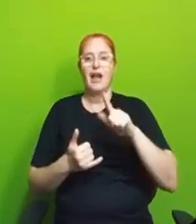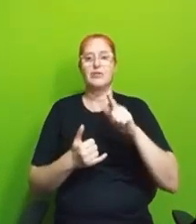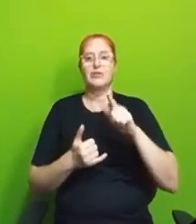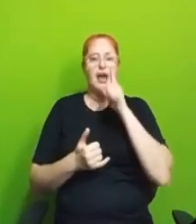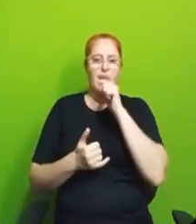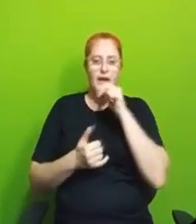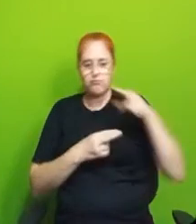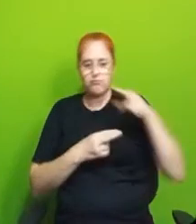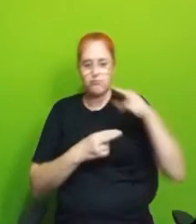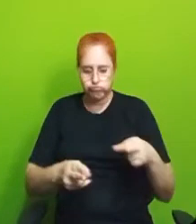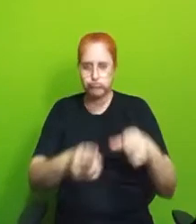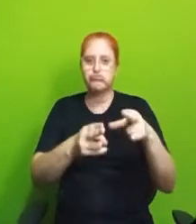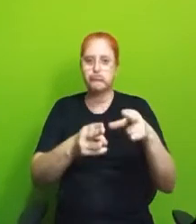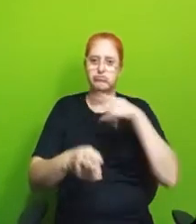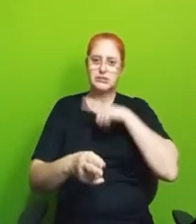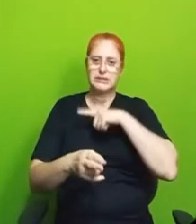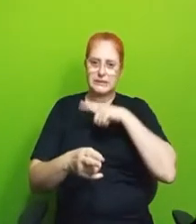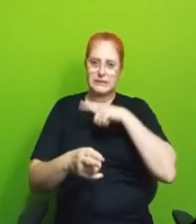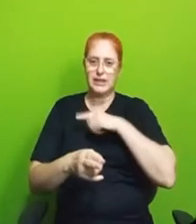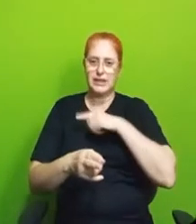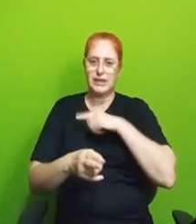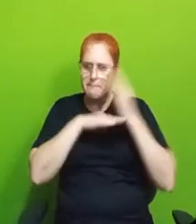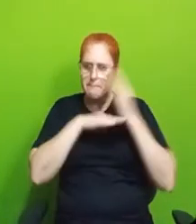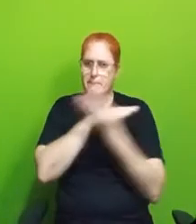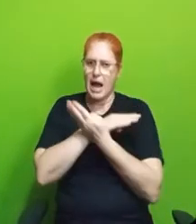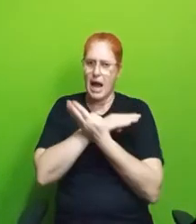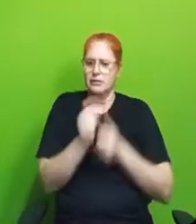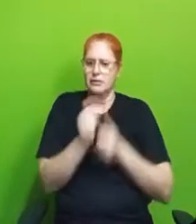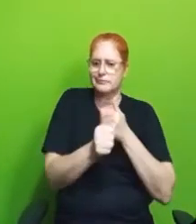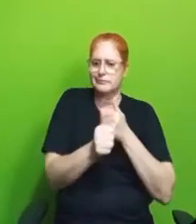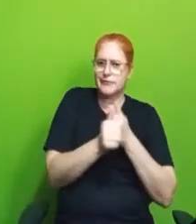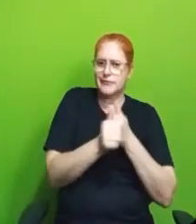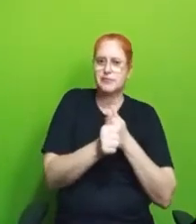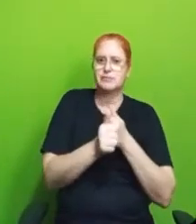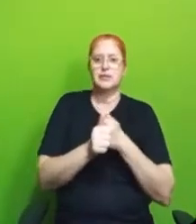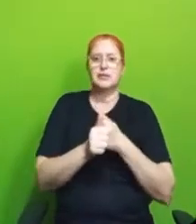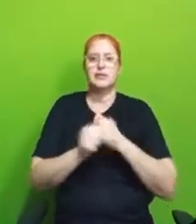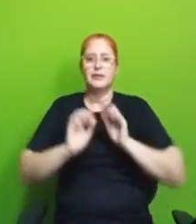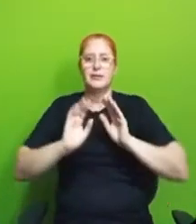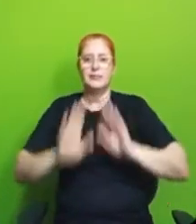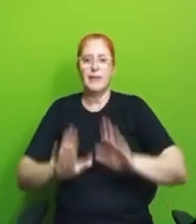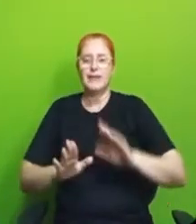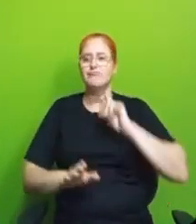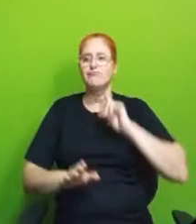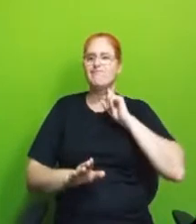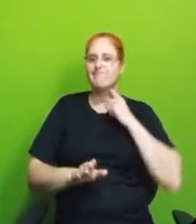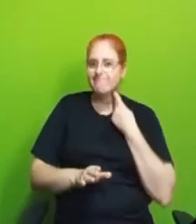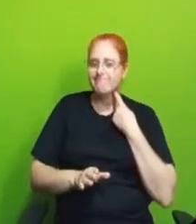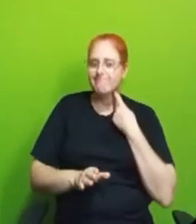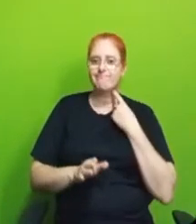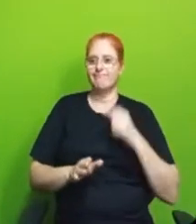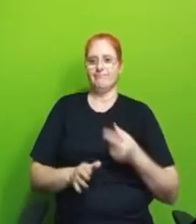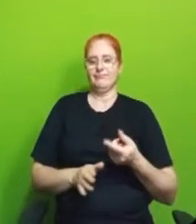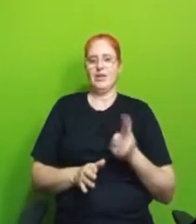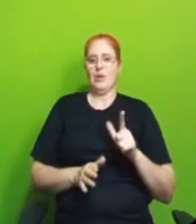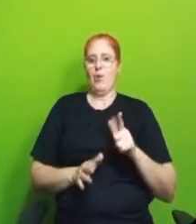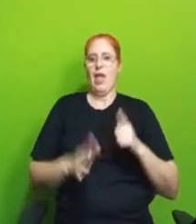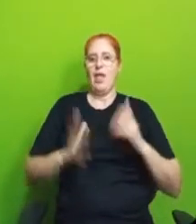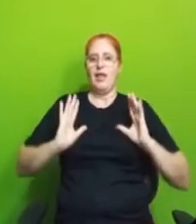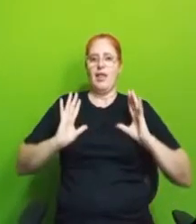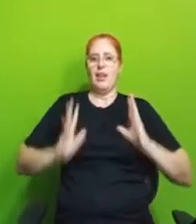bairros que são atravessados por canais que não são devidamente drenados, né? Limpos. Então, é muito frequente também